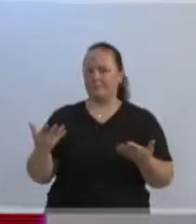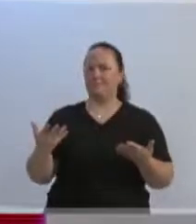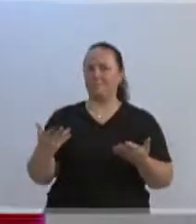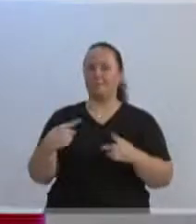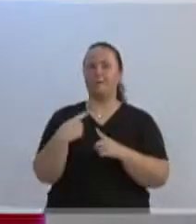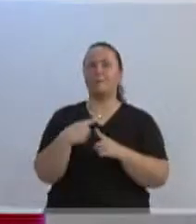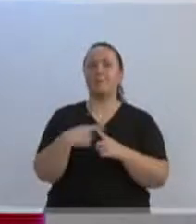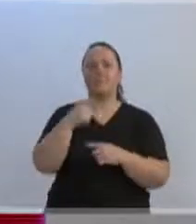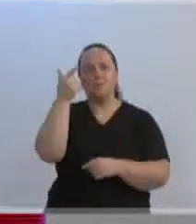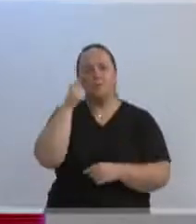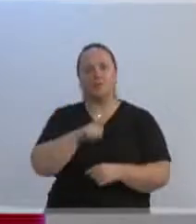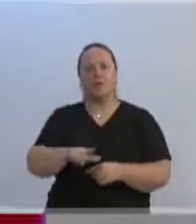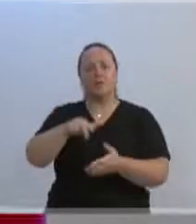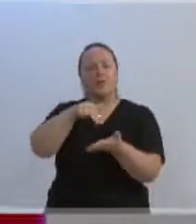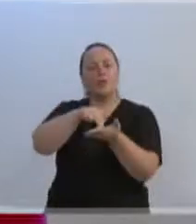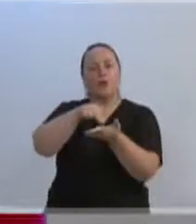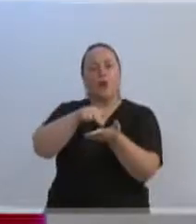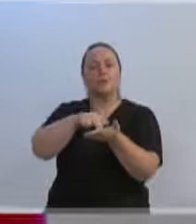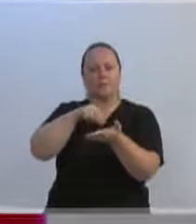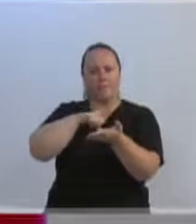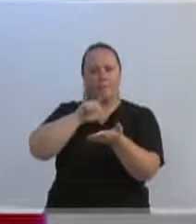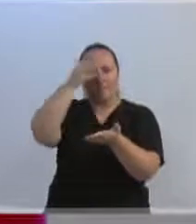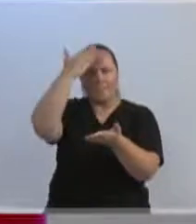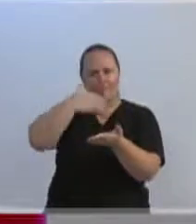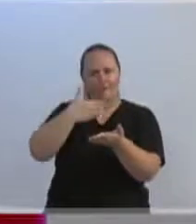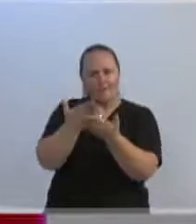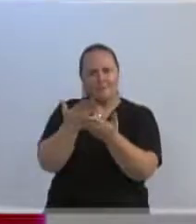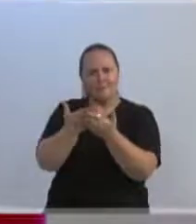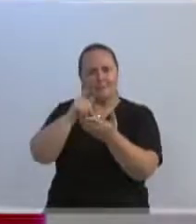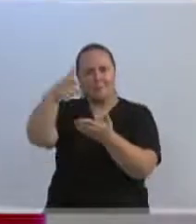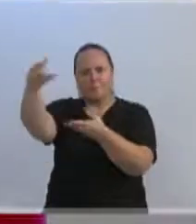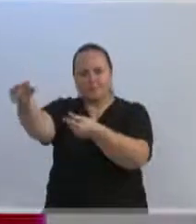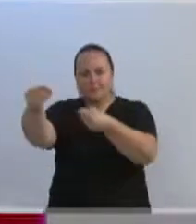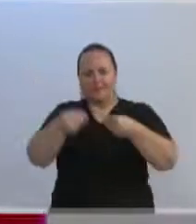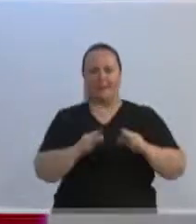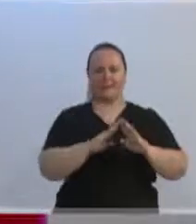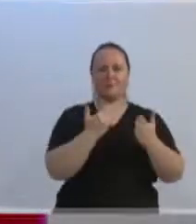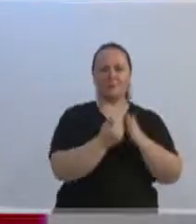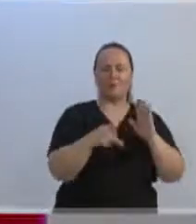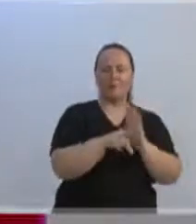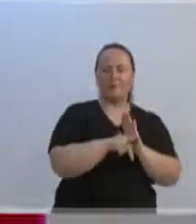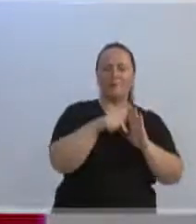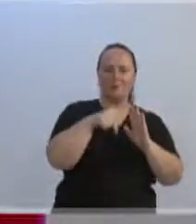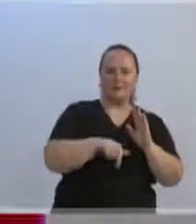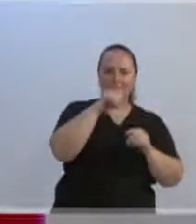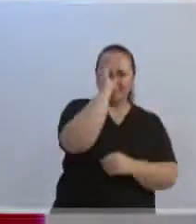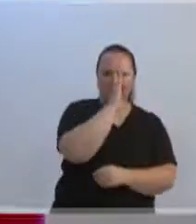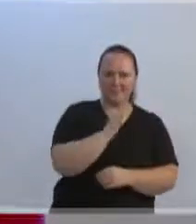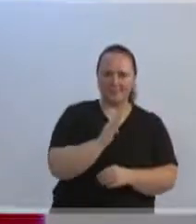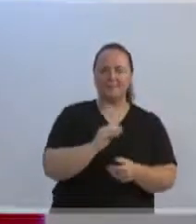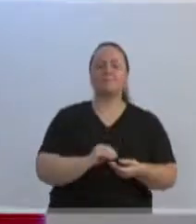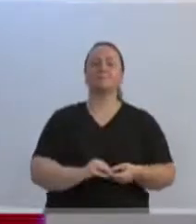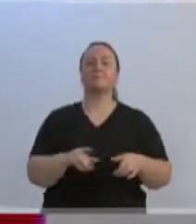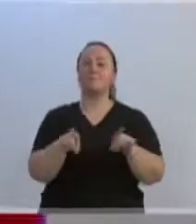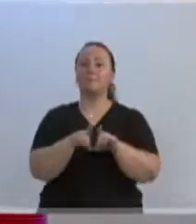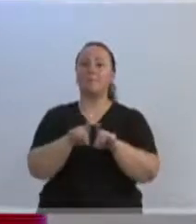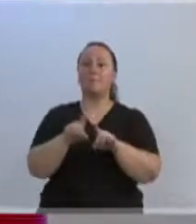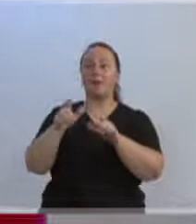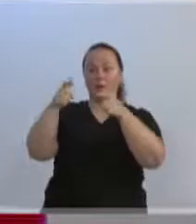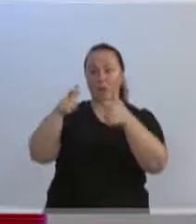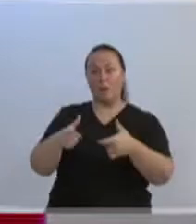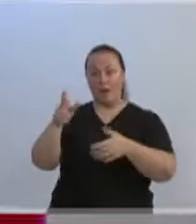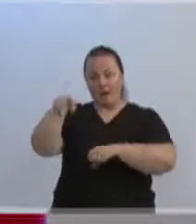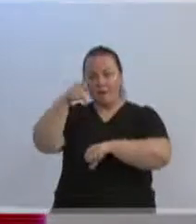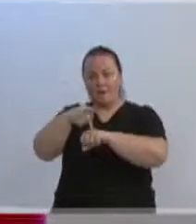obtém aproveitamento escolar priorizamos o vínculo familiar ea sensação de pertencimento aquela família